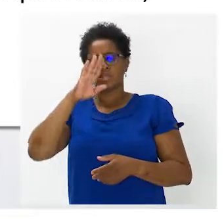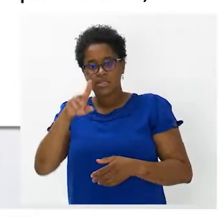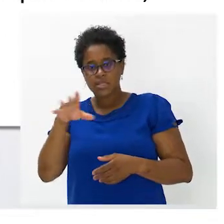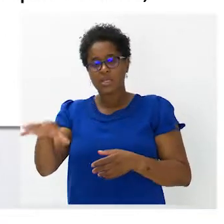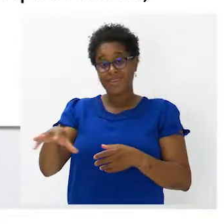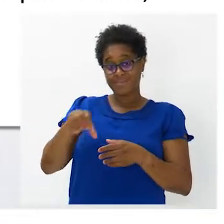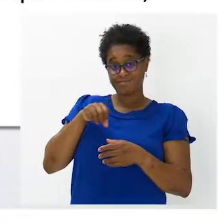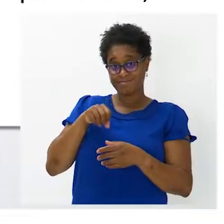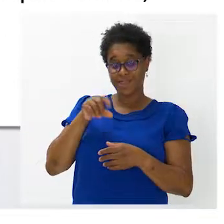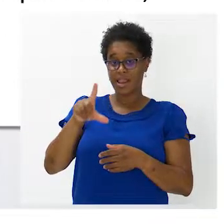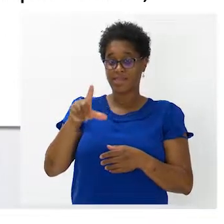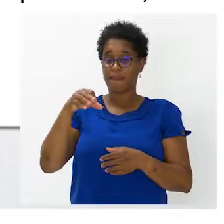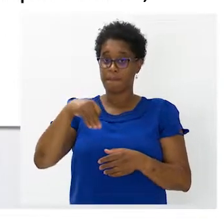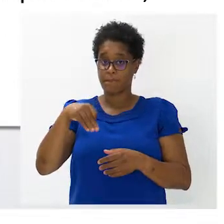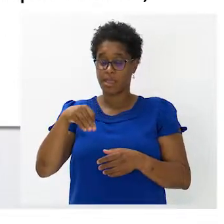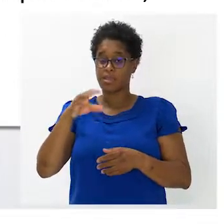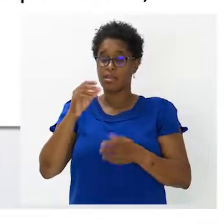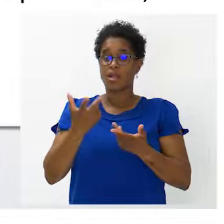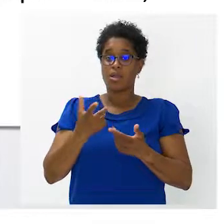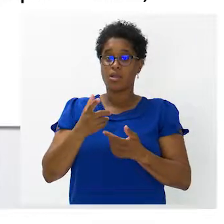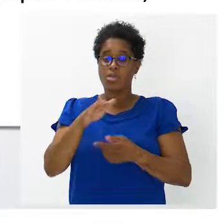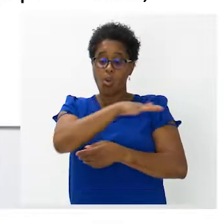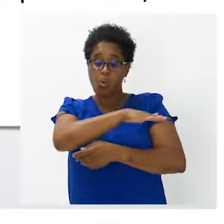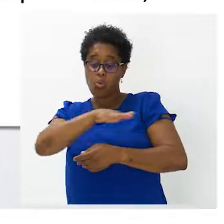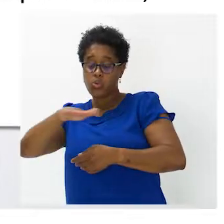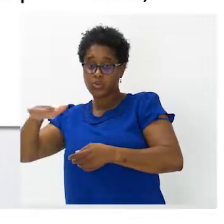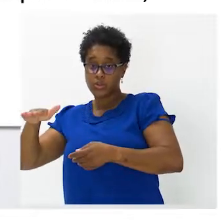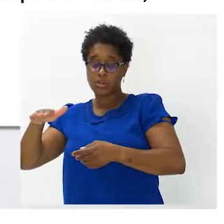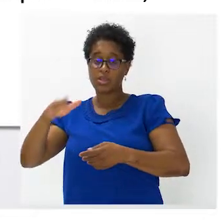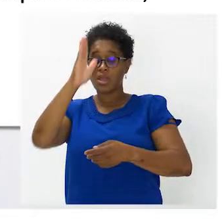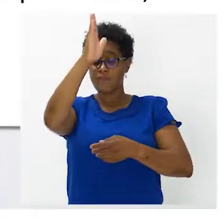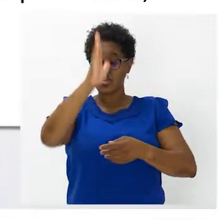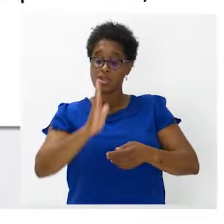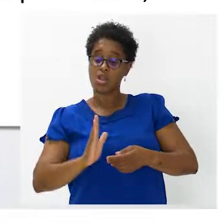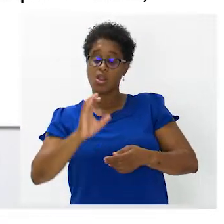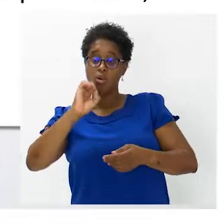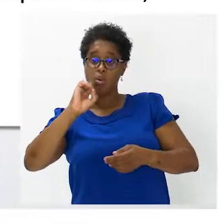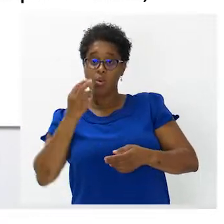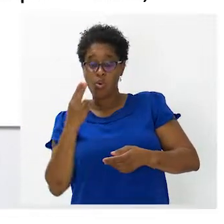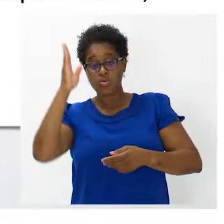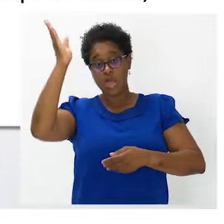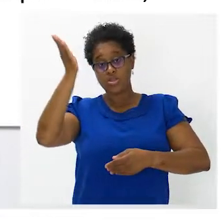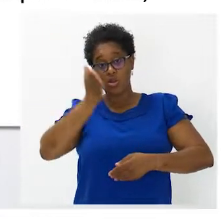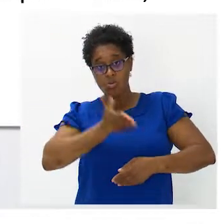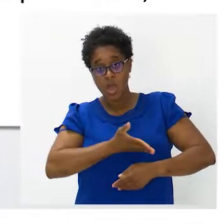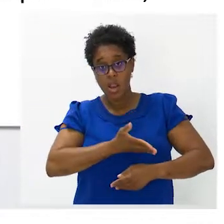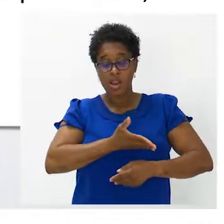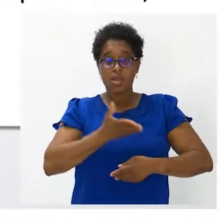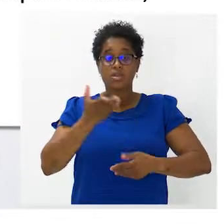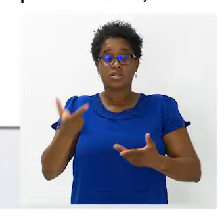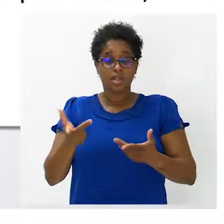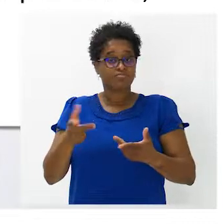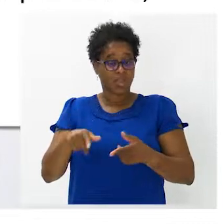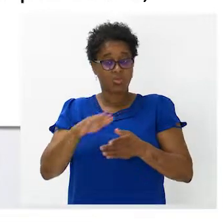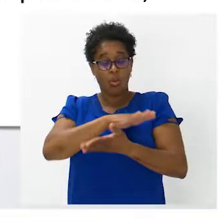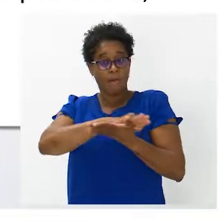arrastarmos a letra P na horizontal, na vertical ou na diagonal, sem a levantarmos do